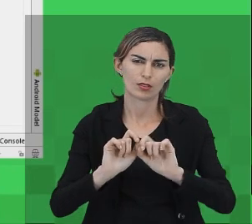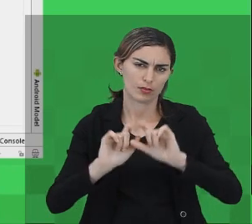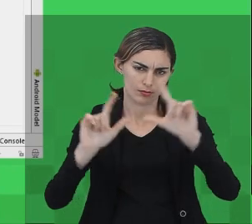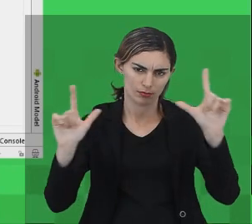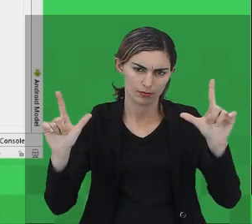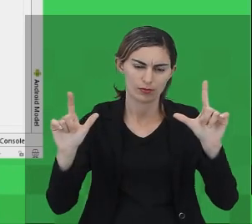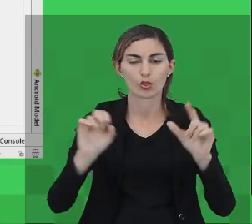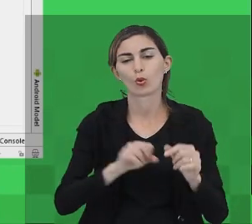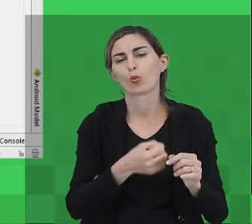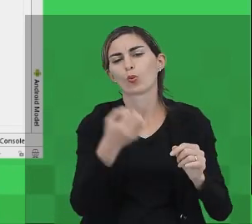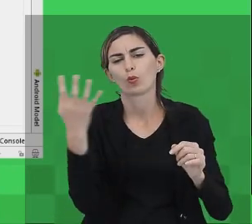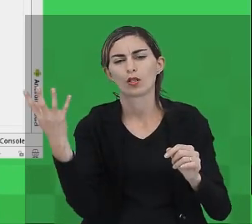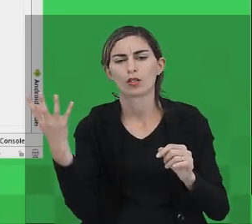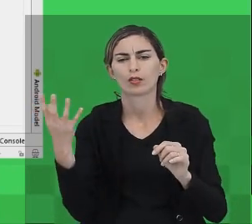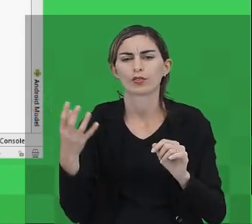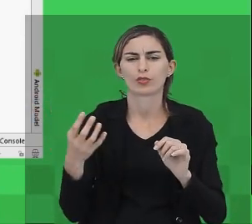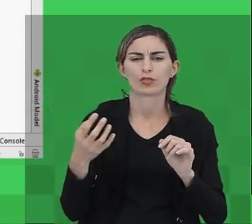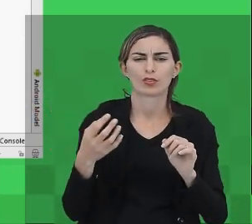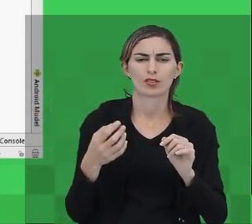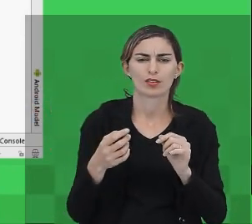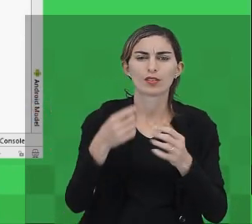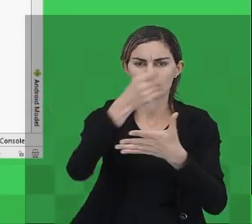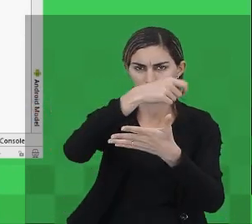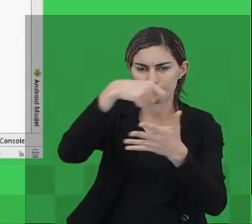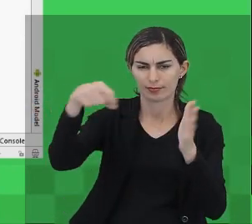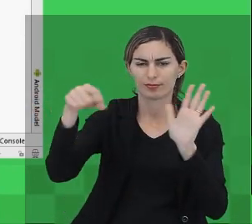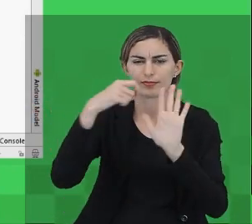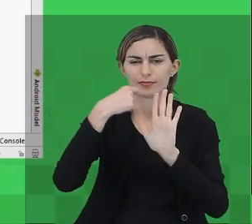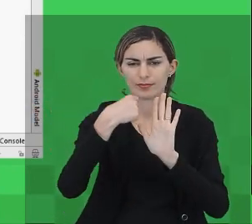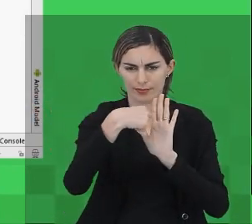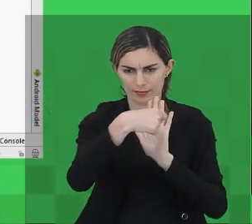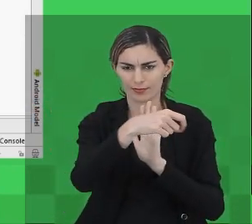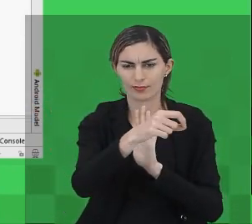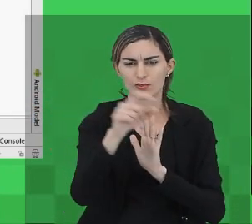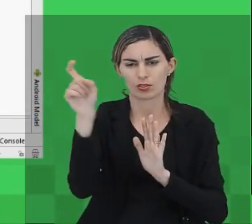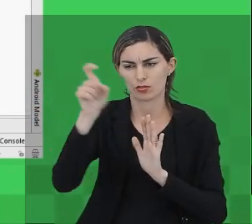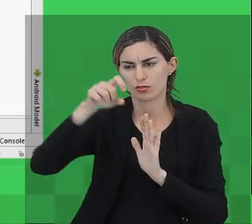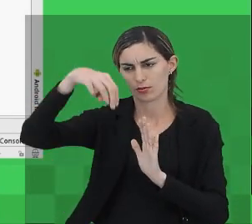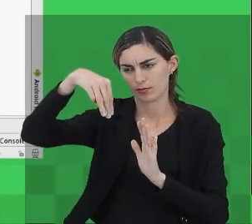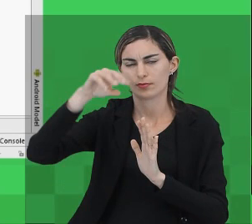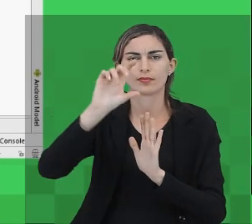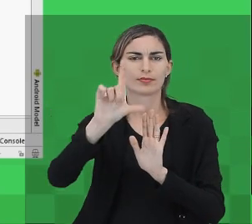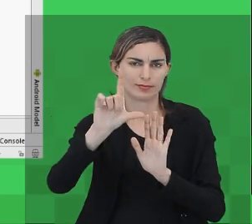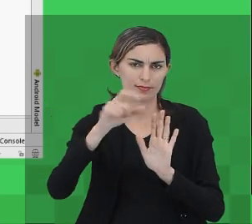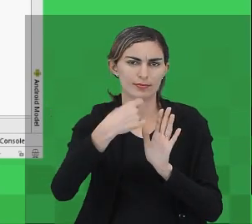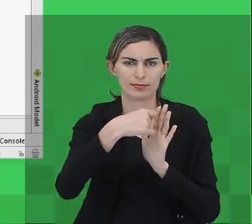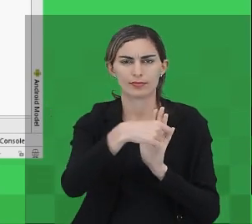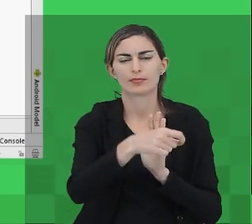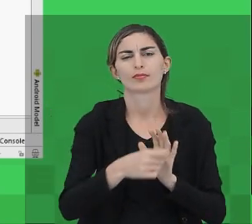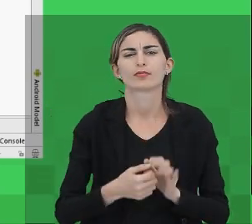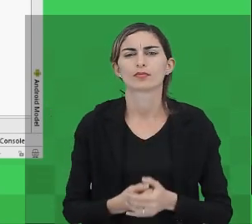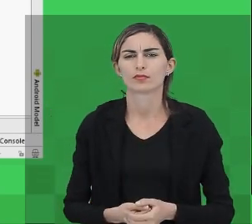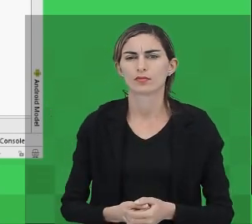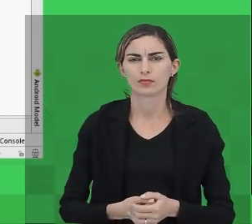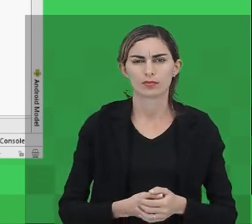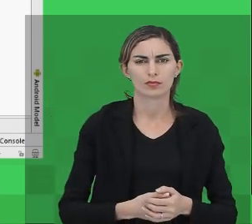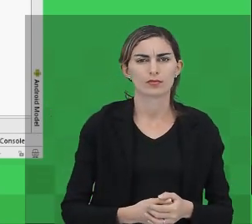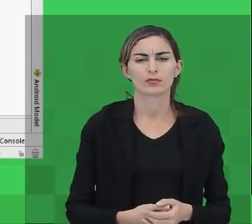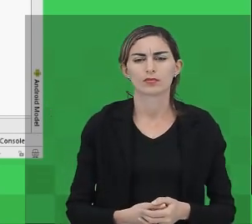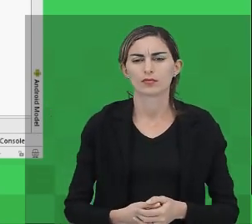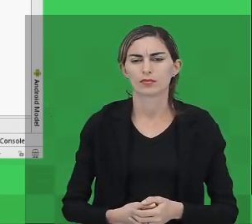por aqui, pela classe, quanto pela escrita do XML.